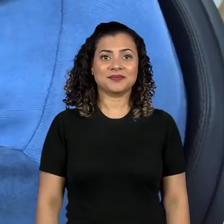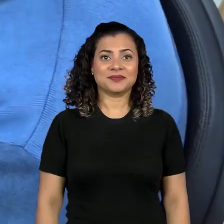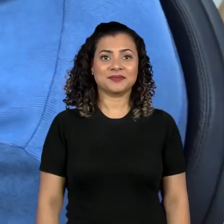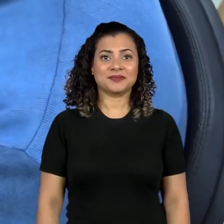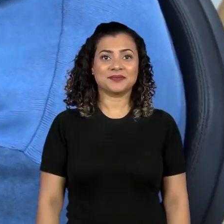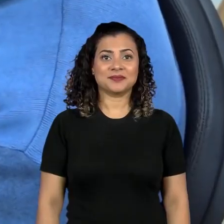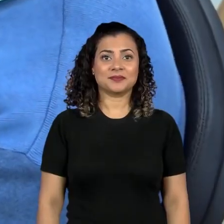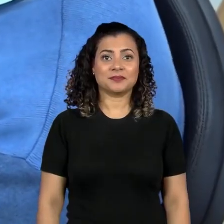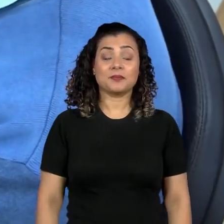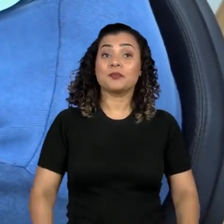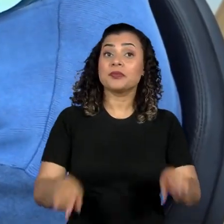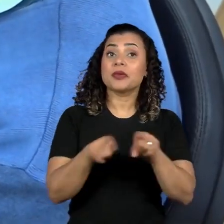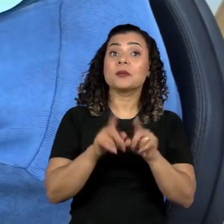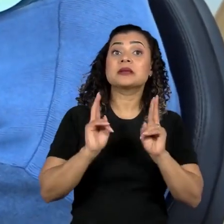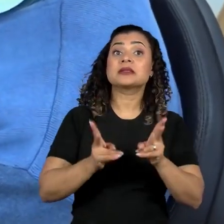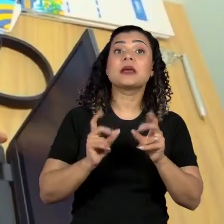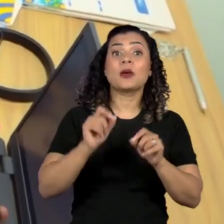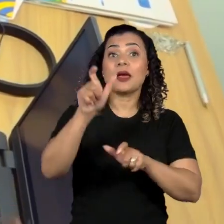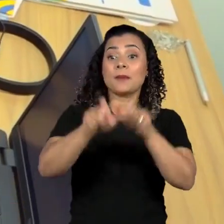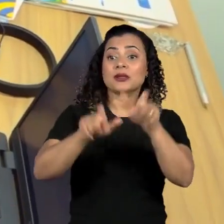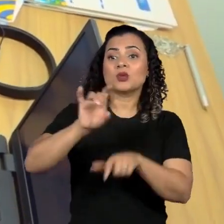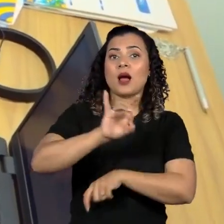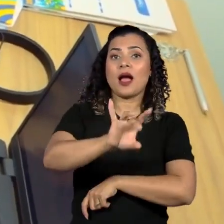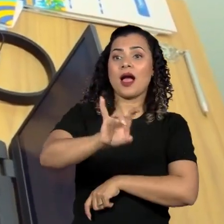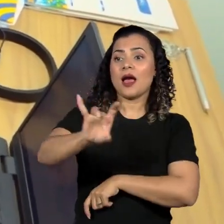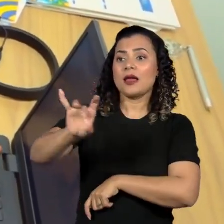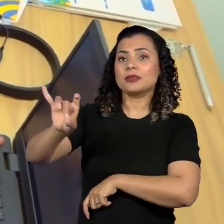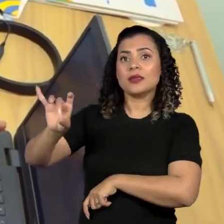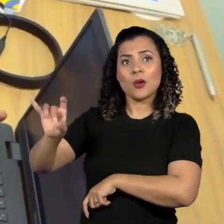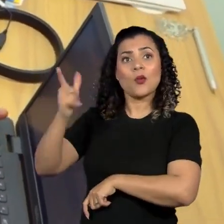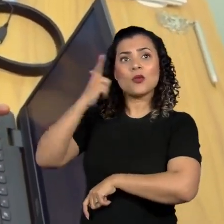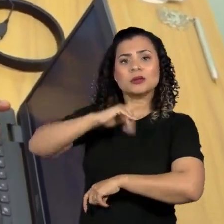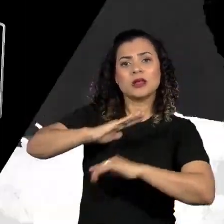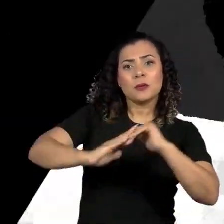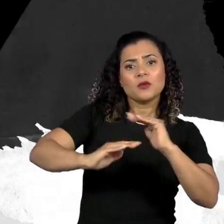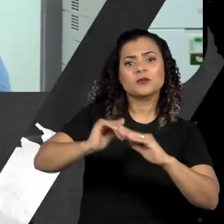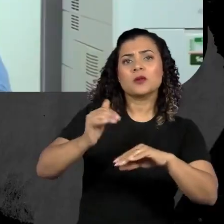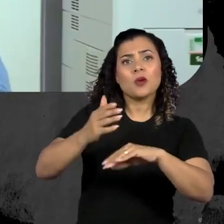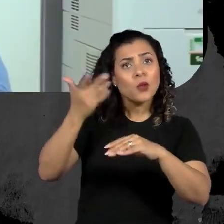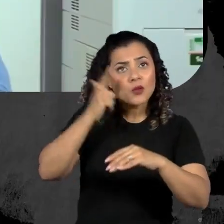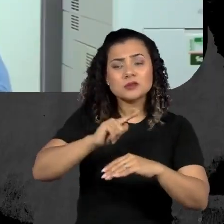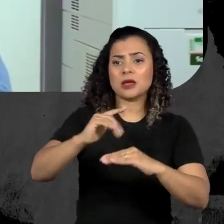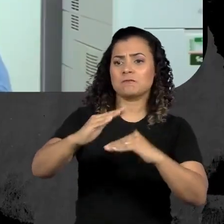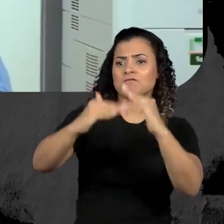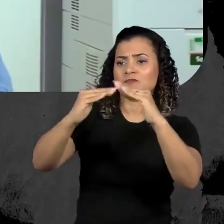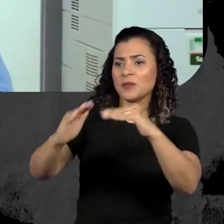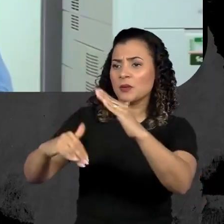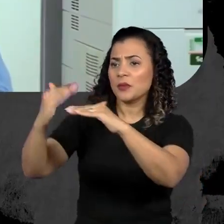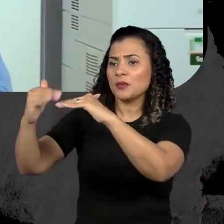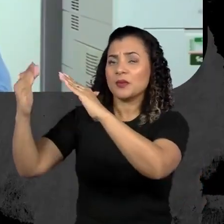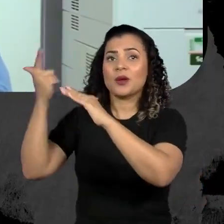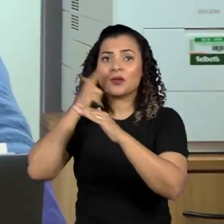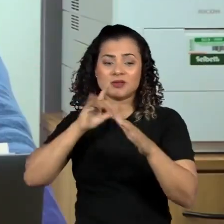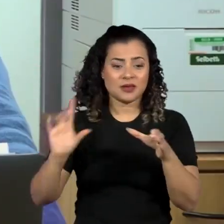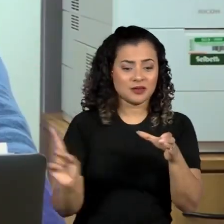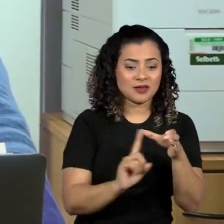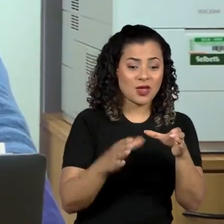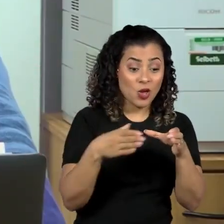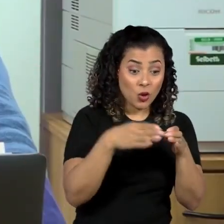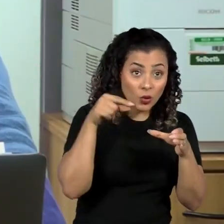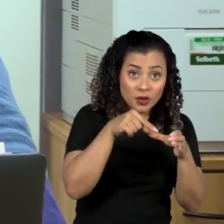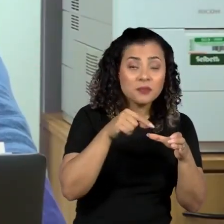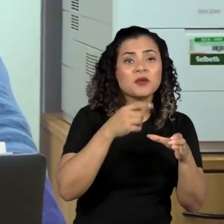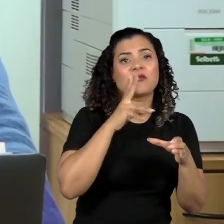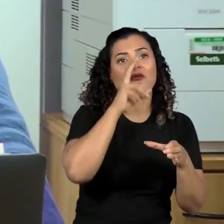A gente entende que cada cooperado, quanto mais capacitado ele está, mais forte será a cooperativa. E a partir disso, ter uma qualidade de vida melhor, uma